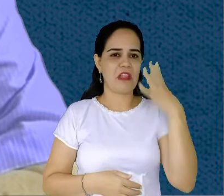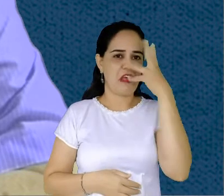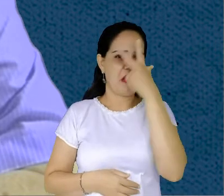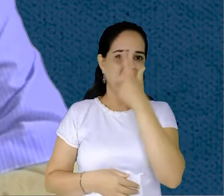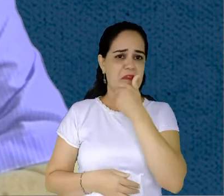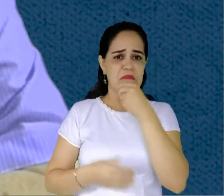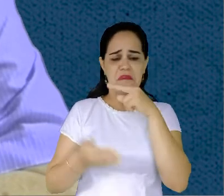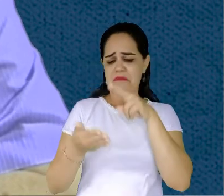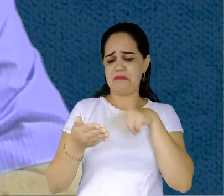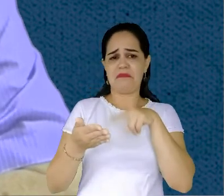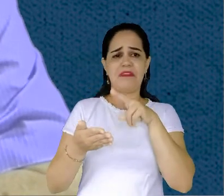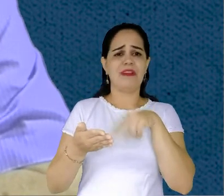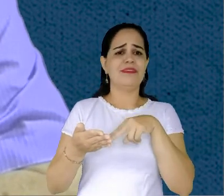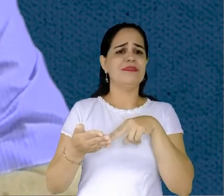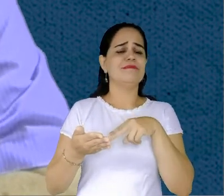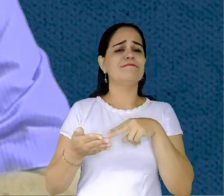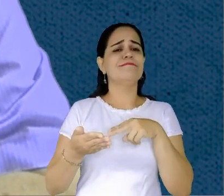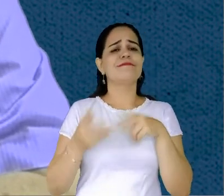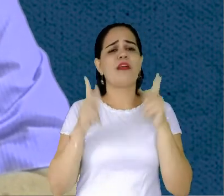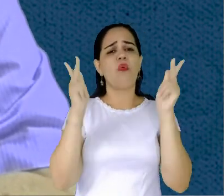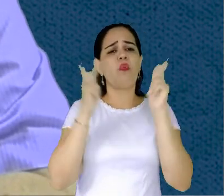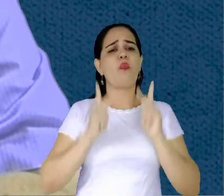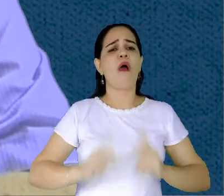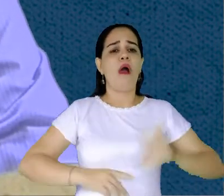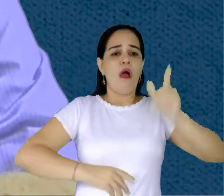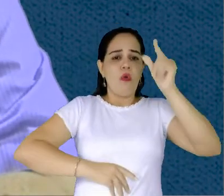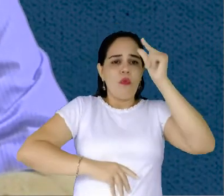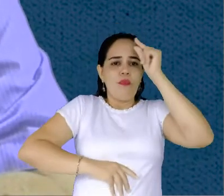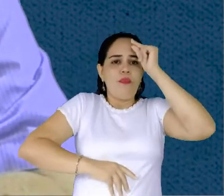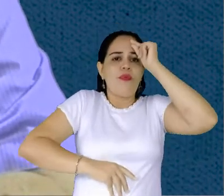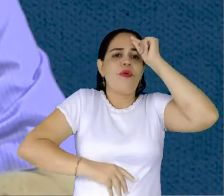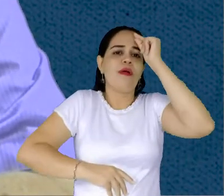belas estas palavras e consoladoras,